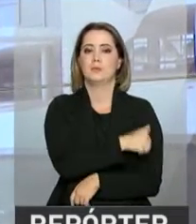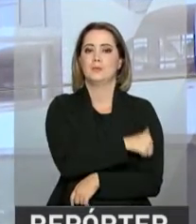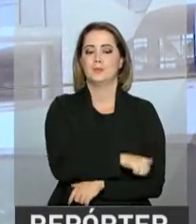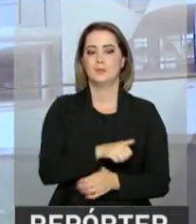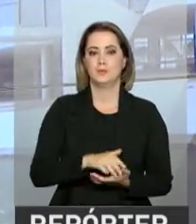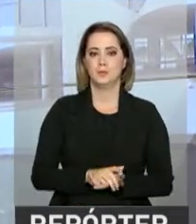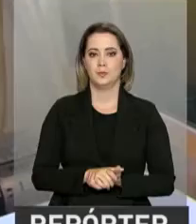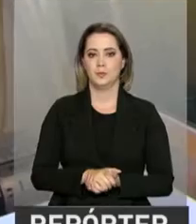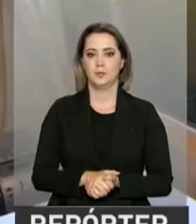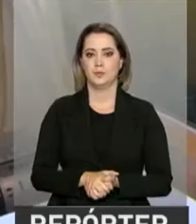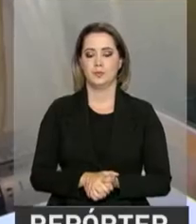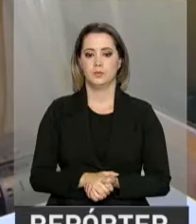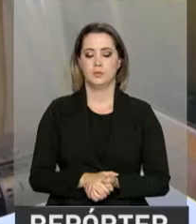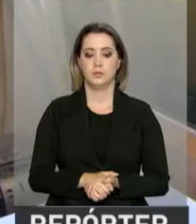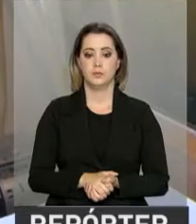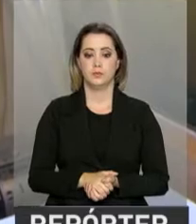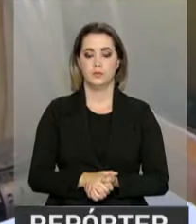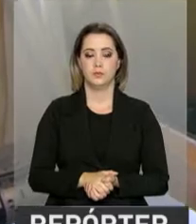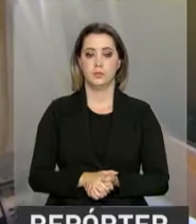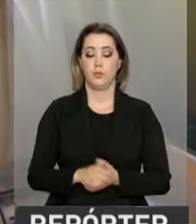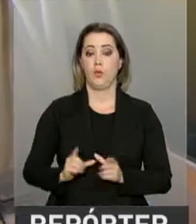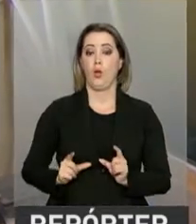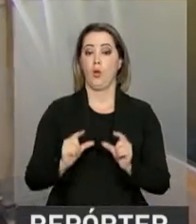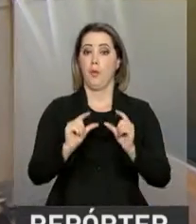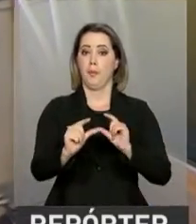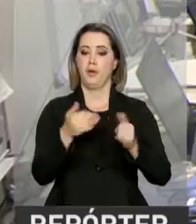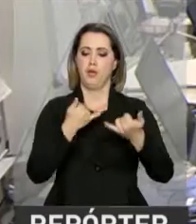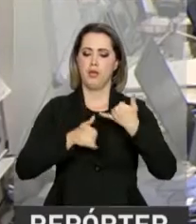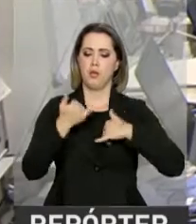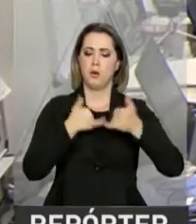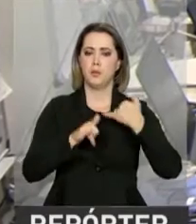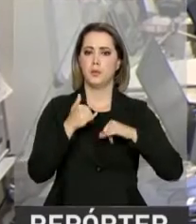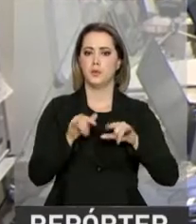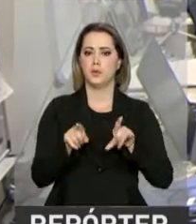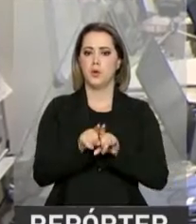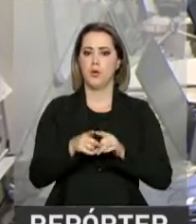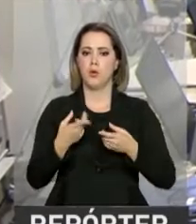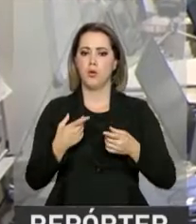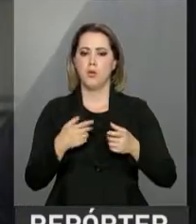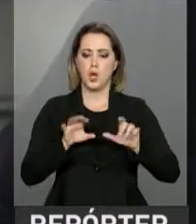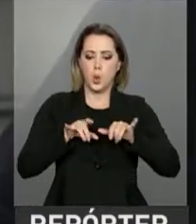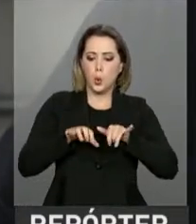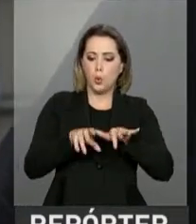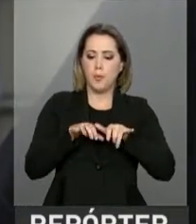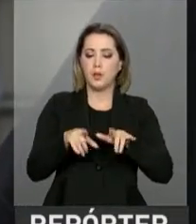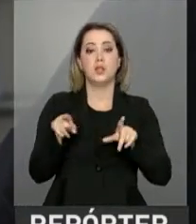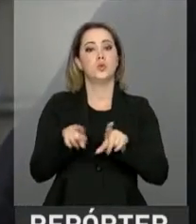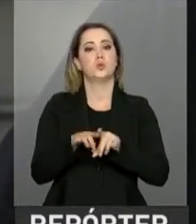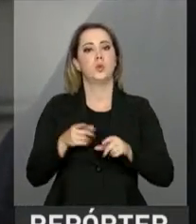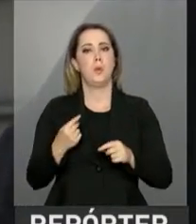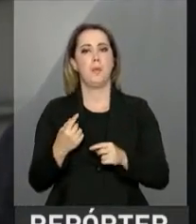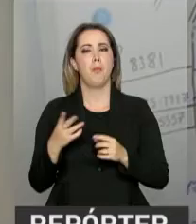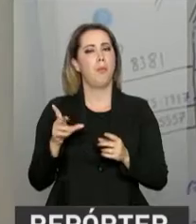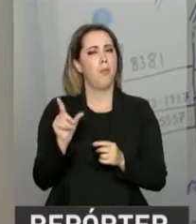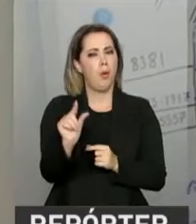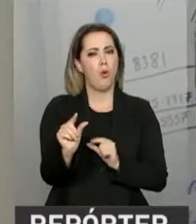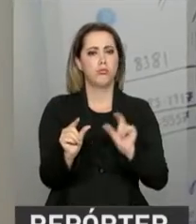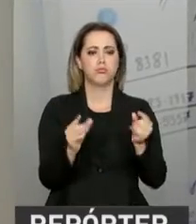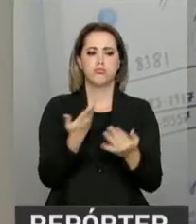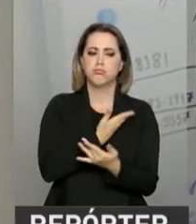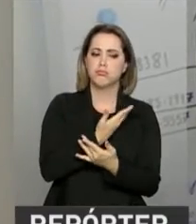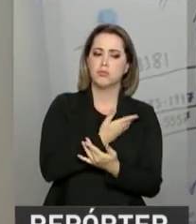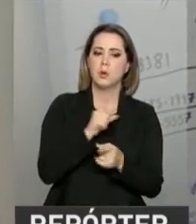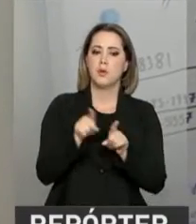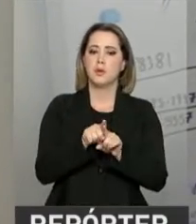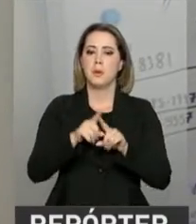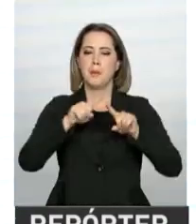de Janeiro. Um pequeno laboratório, um mini escritório, poucos parceiros e um quadro